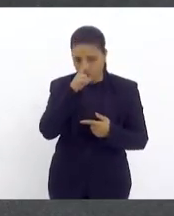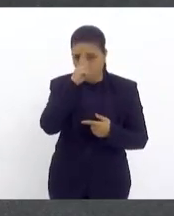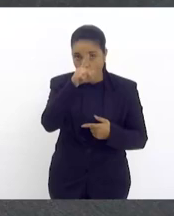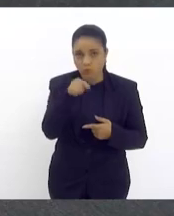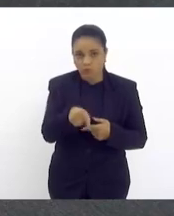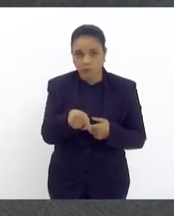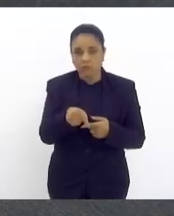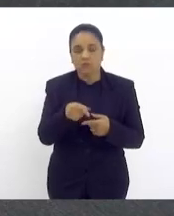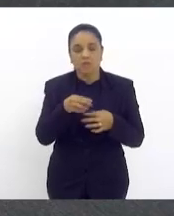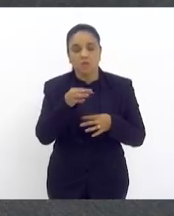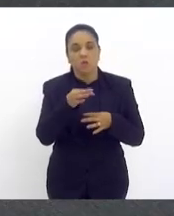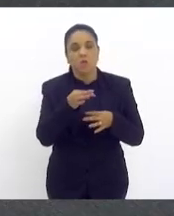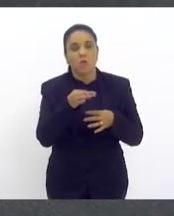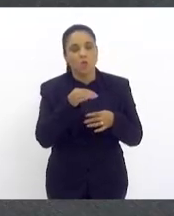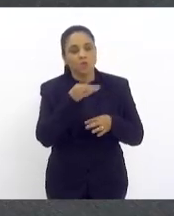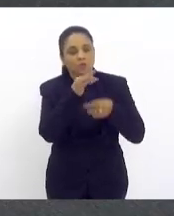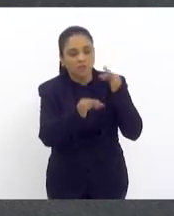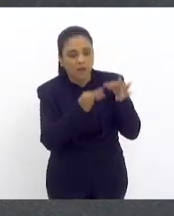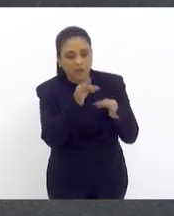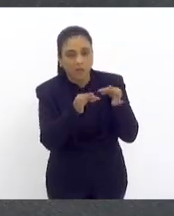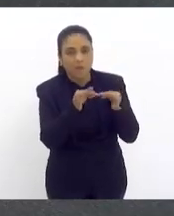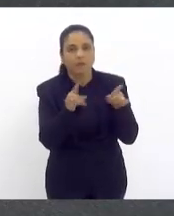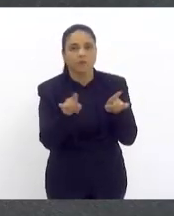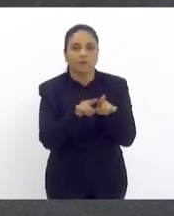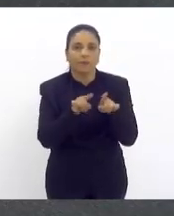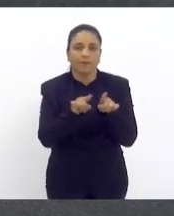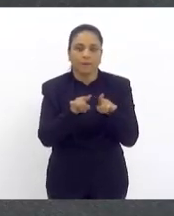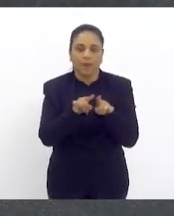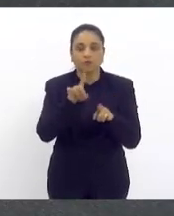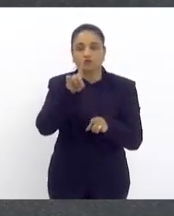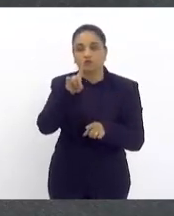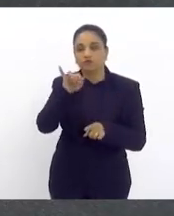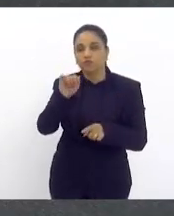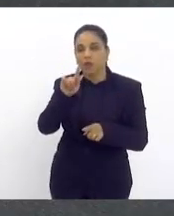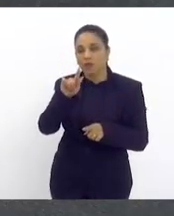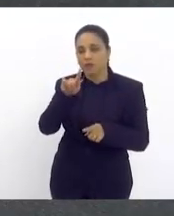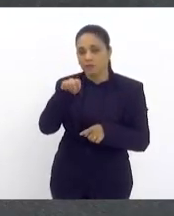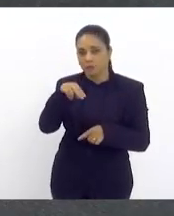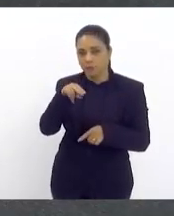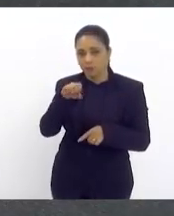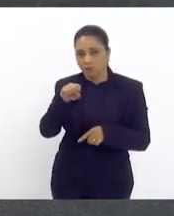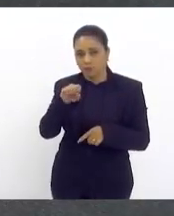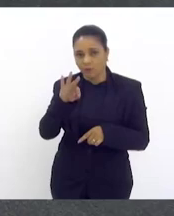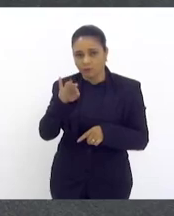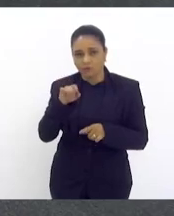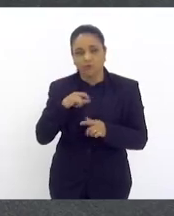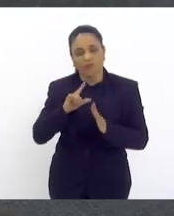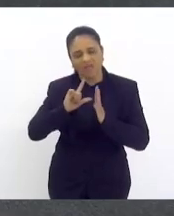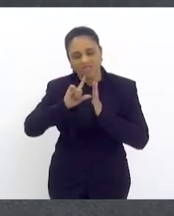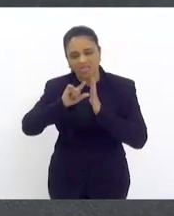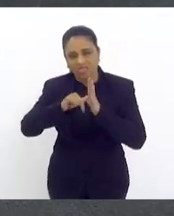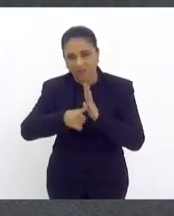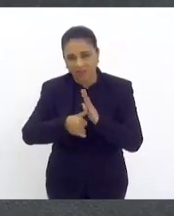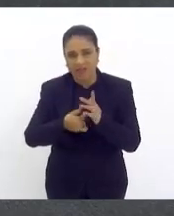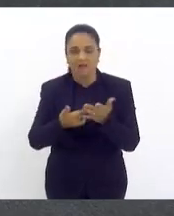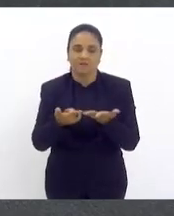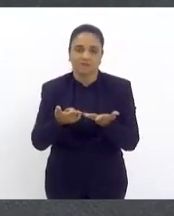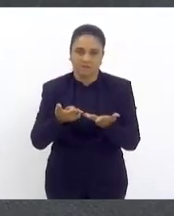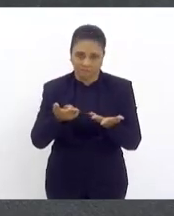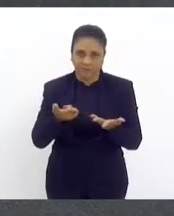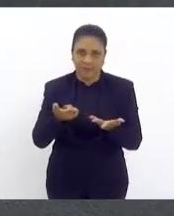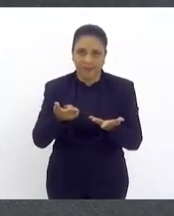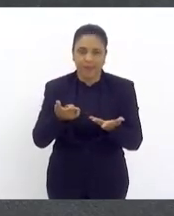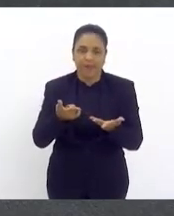o atendimento mas também o diagnóstico que por muitas vezes é um diagnóstico tardio e Sem dúvida nenhuma